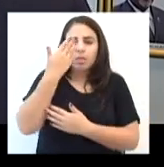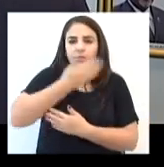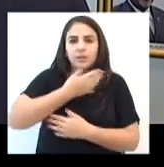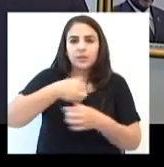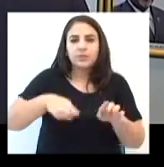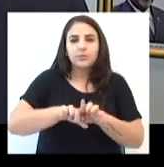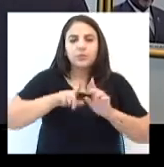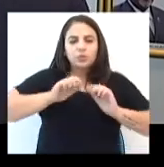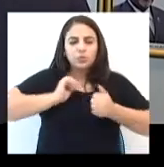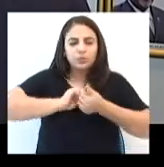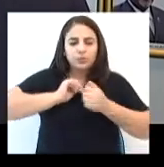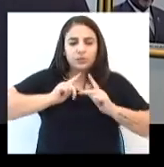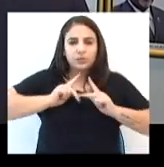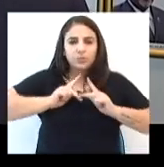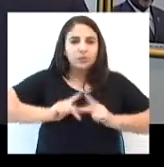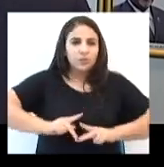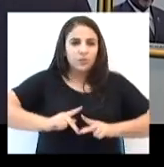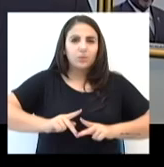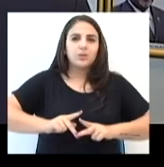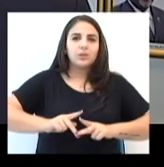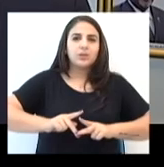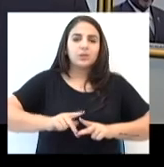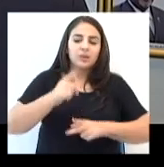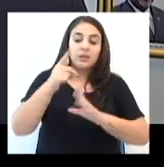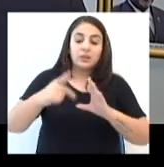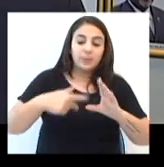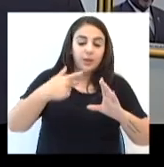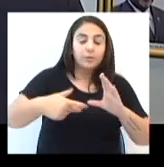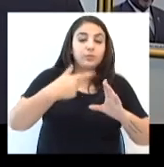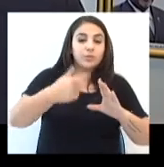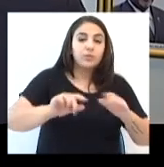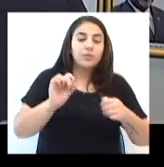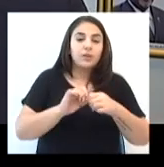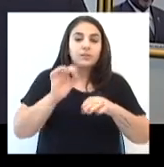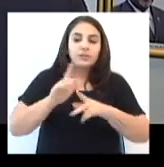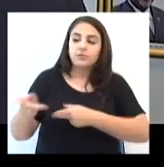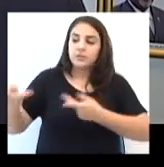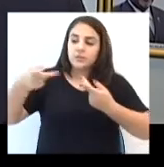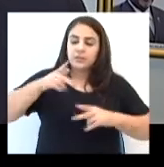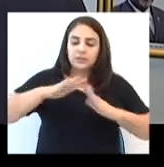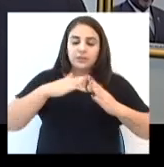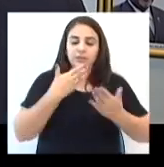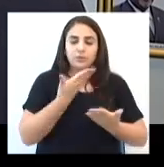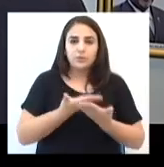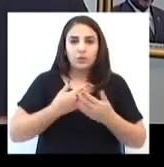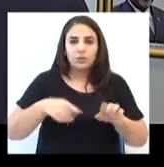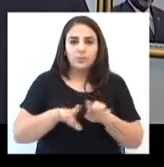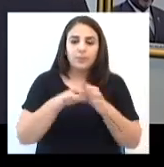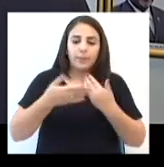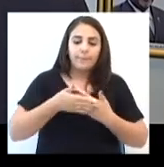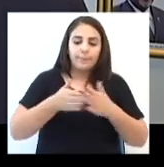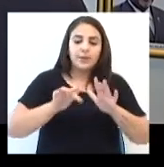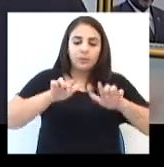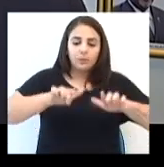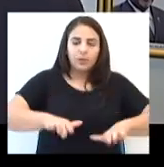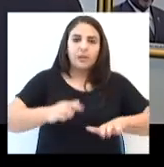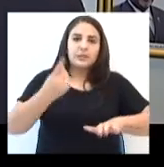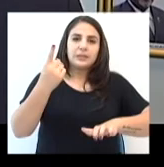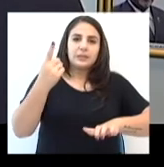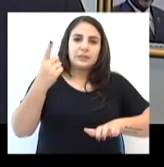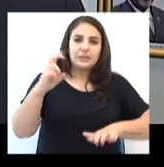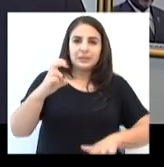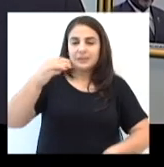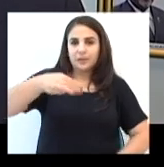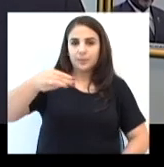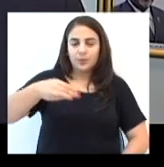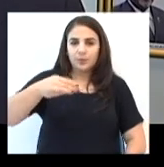com seus componentes, e dentro da Câmara de Vereadores, também fazer visitas às escolas, abrindo um espaço de 15 minutos para